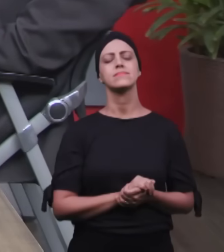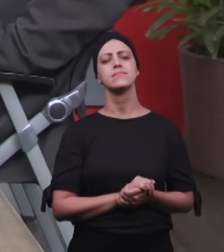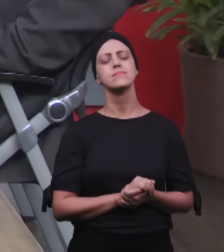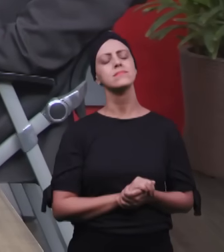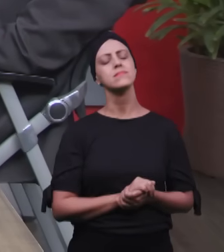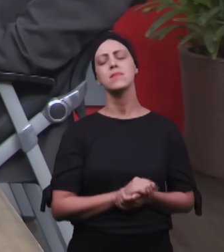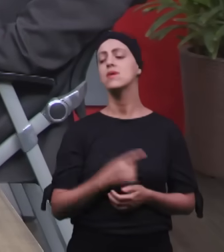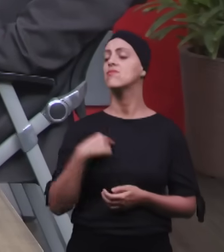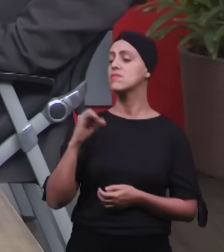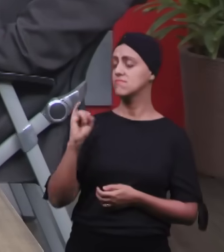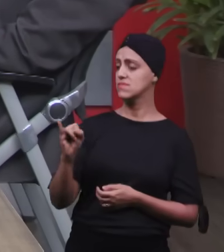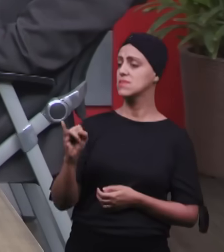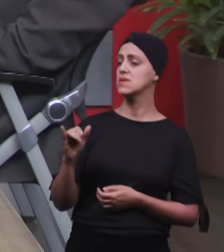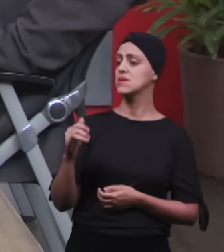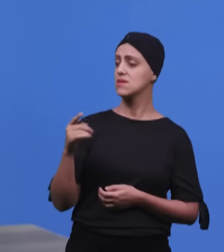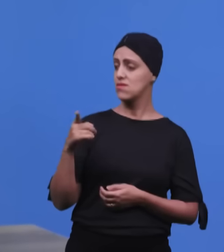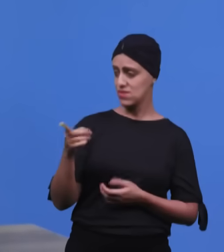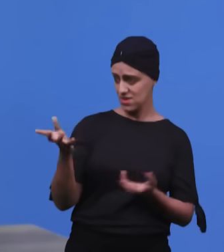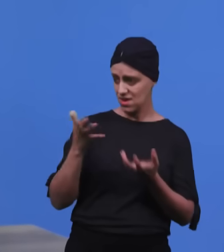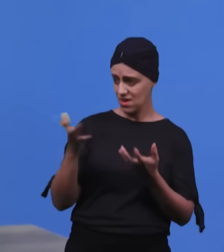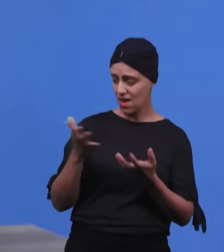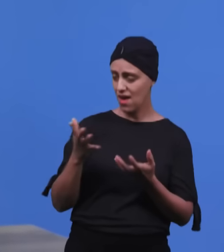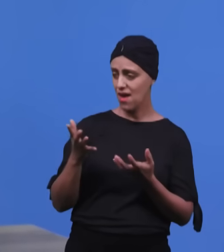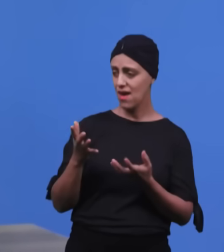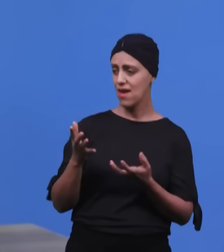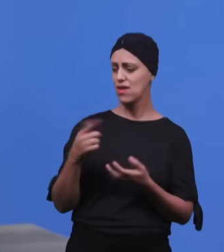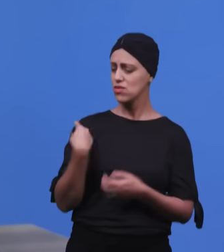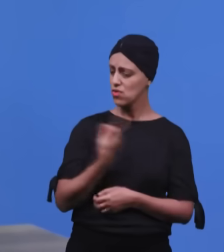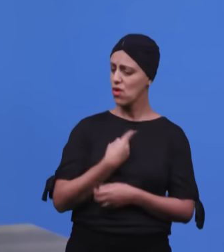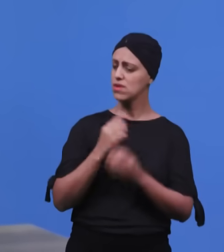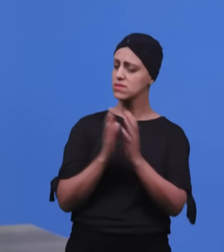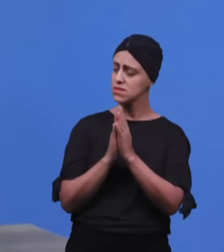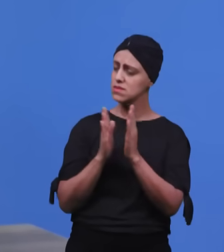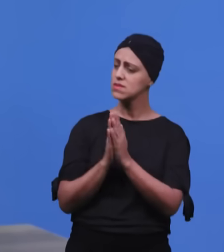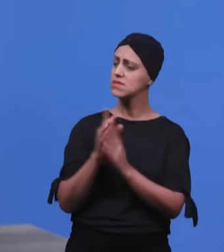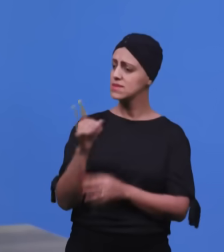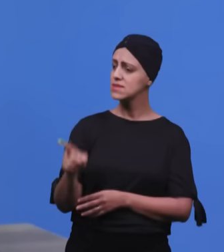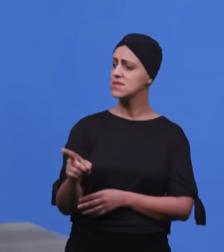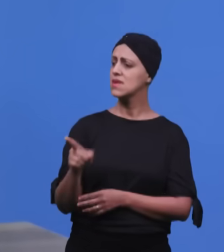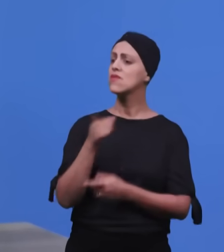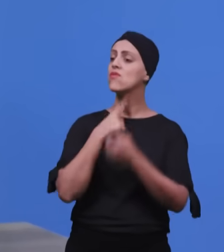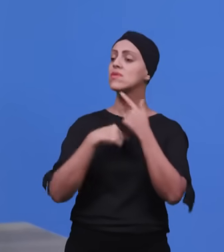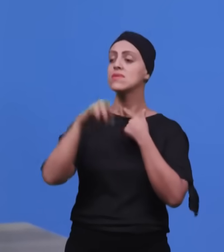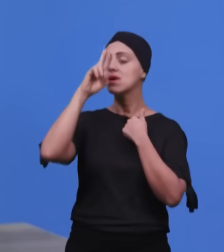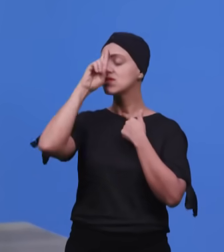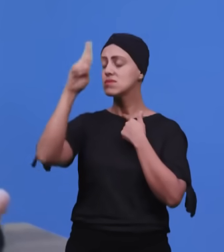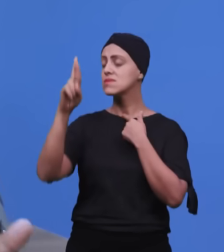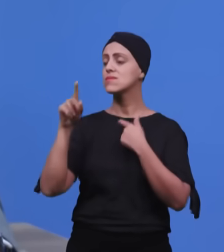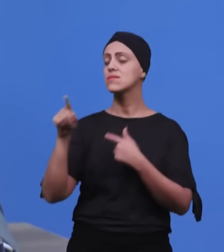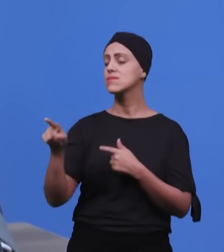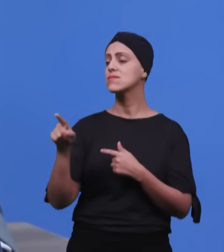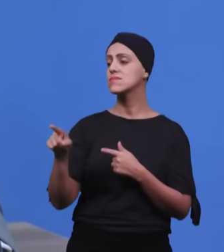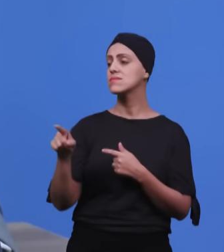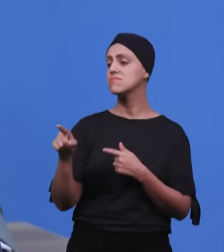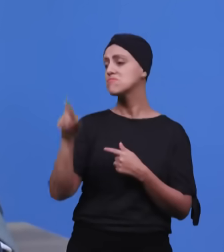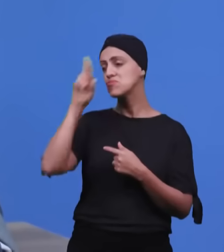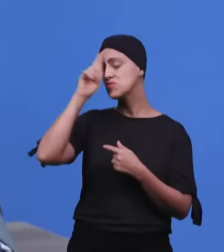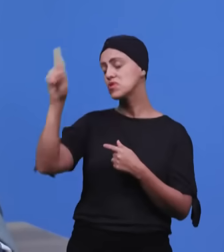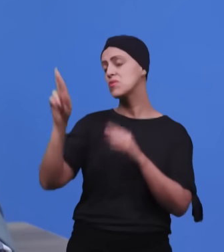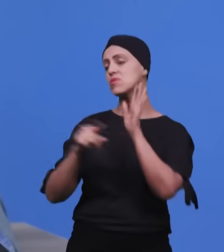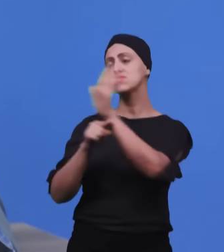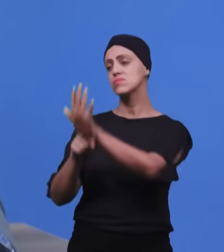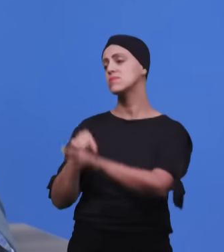eu falei olha se é isso mesmo que você quer Já estamos orando se for da vontade do Senhor você vai